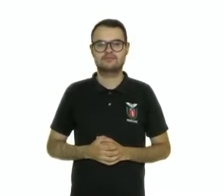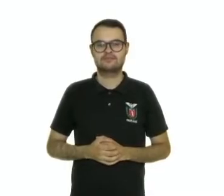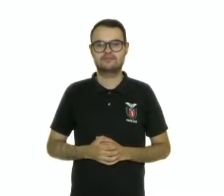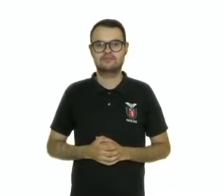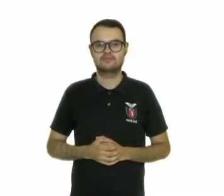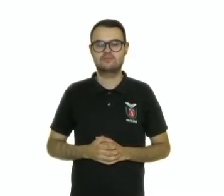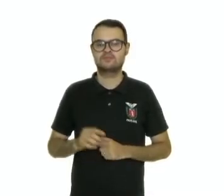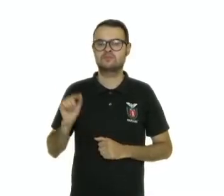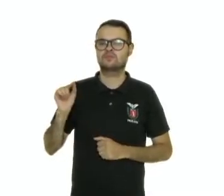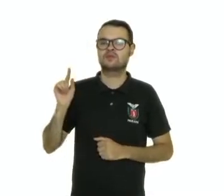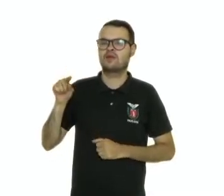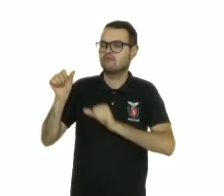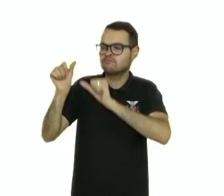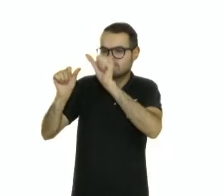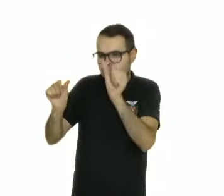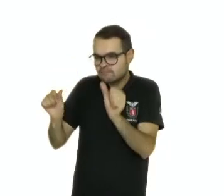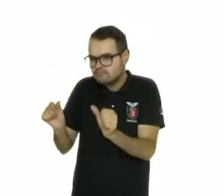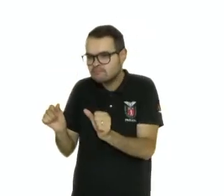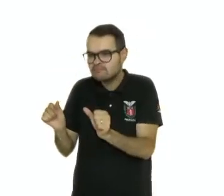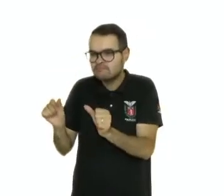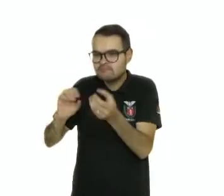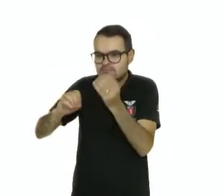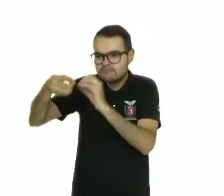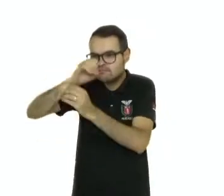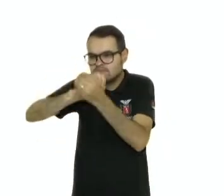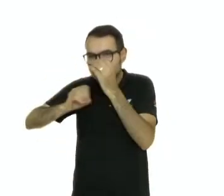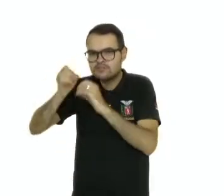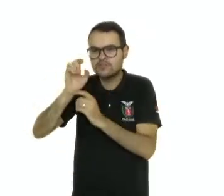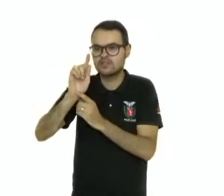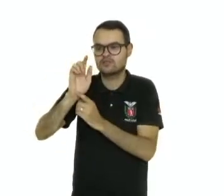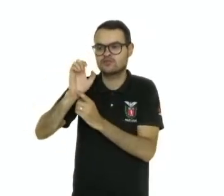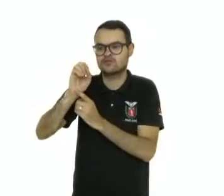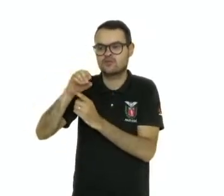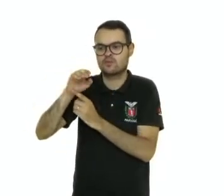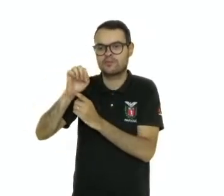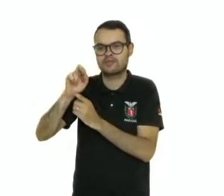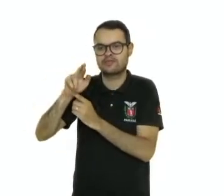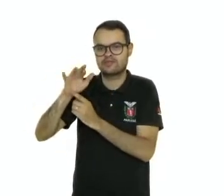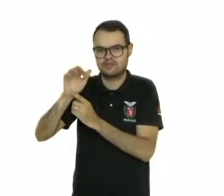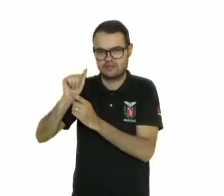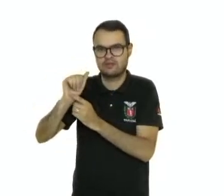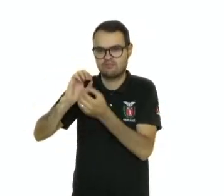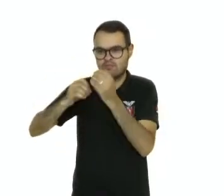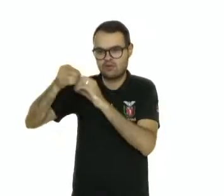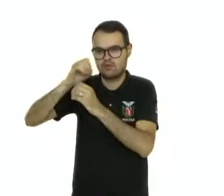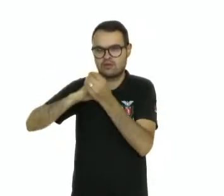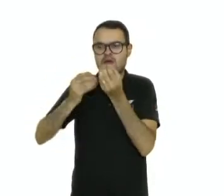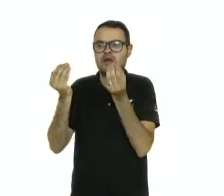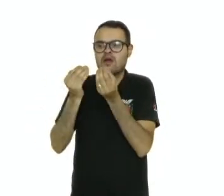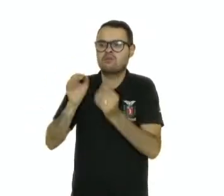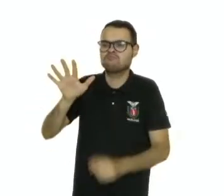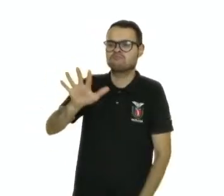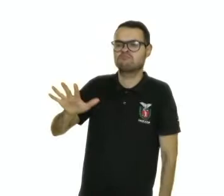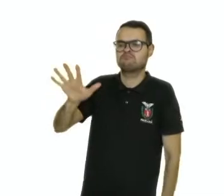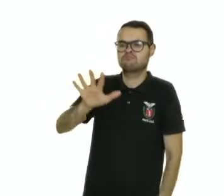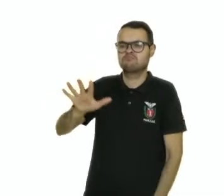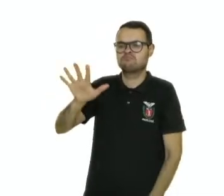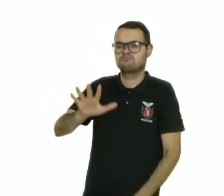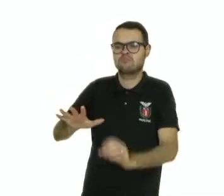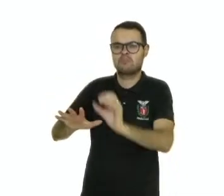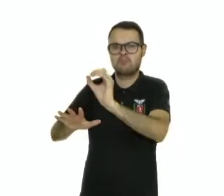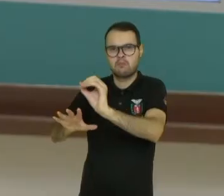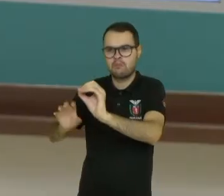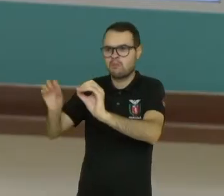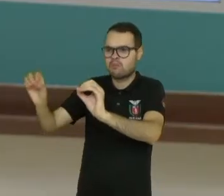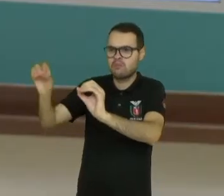Então, o que é a geometria molecular? É a forma com que os átomos estão espacialmente dispostos na molécula. Então, a gente tem